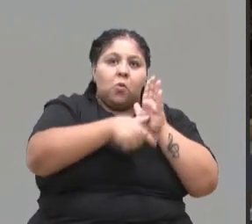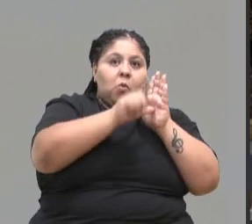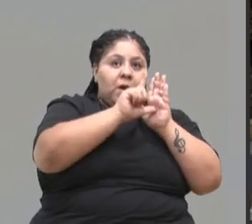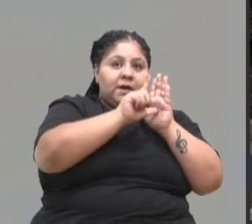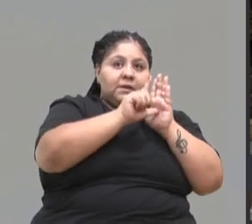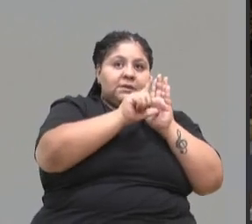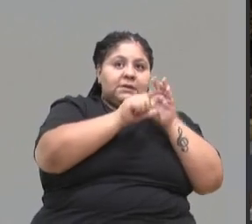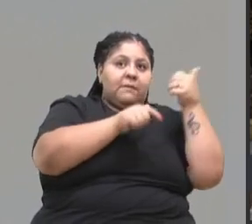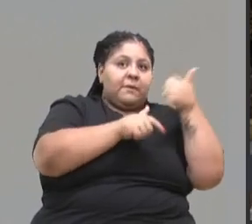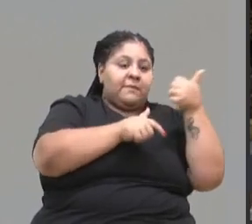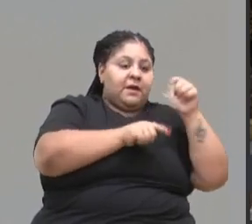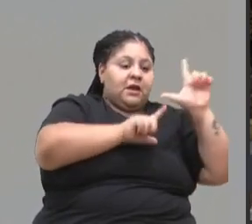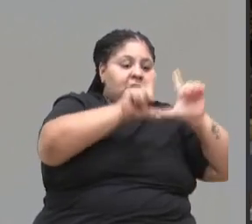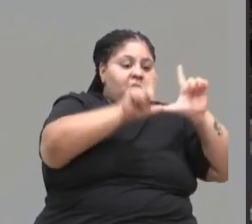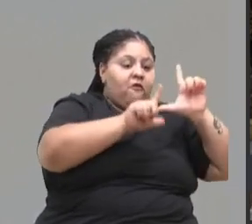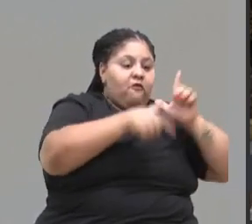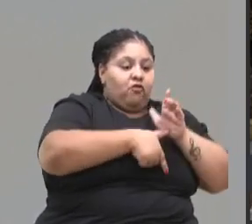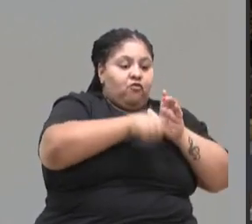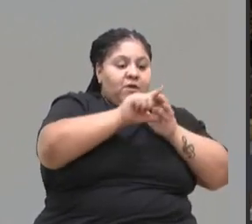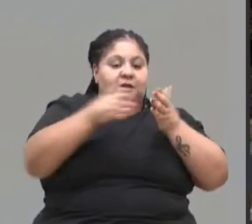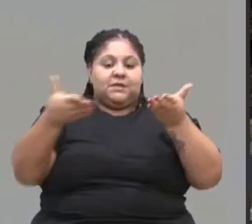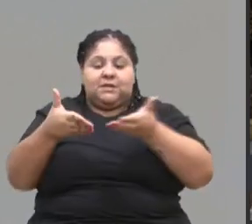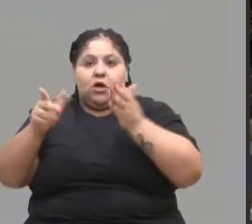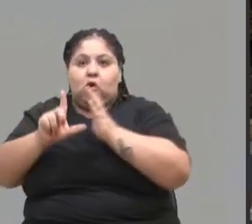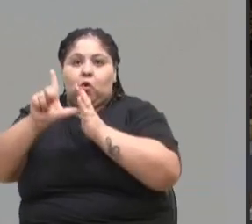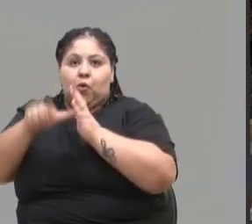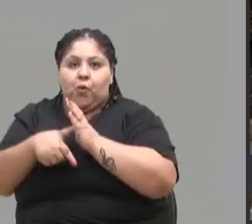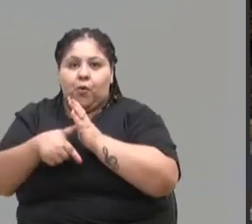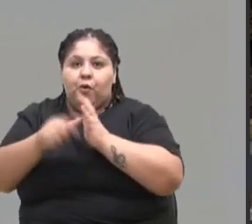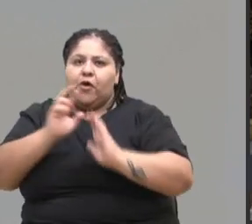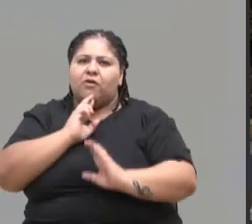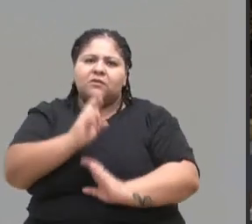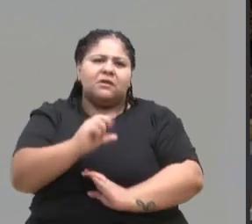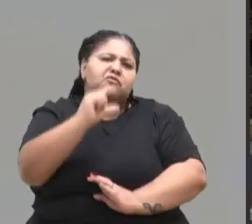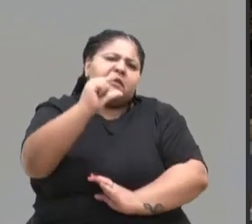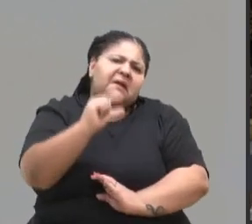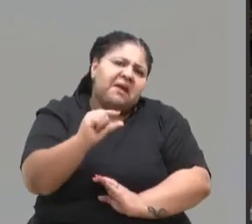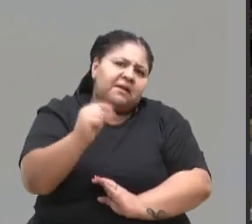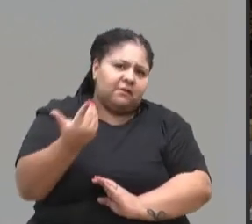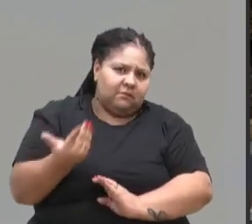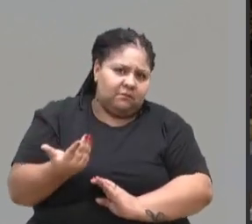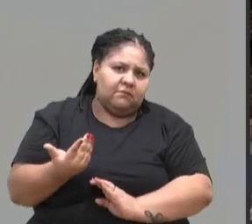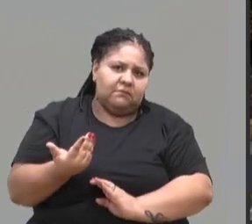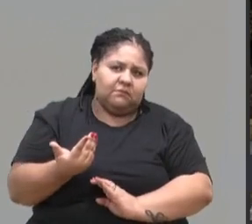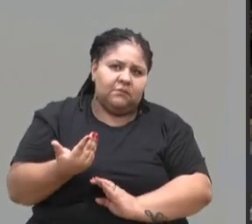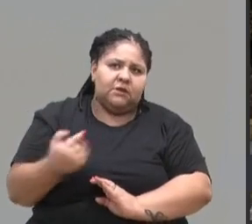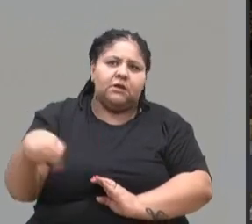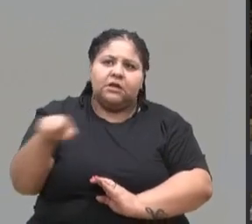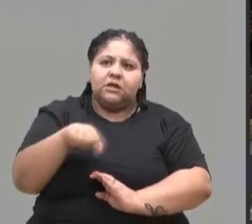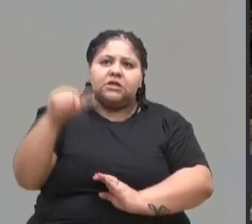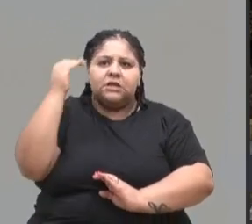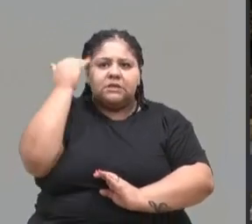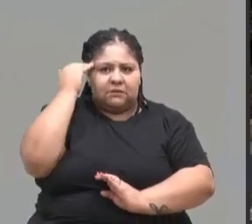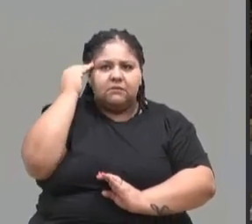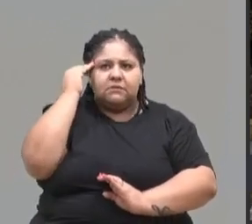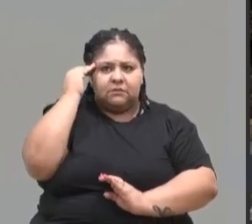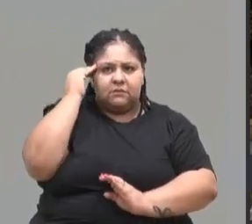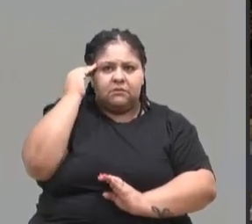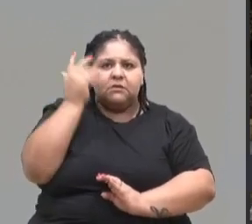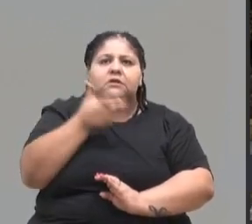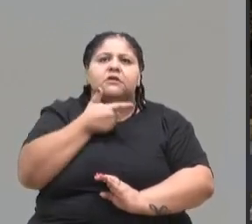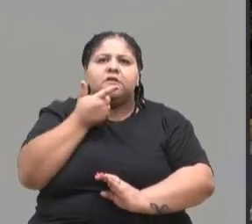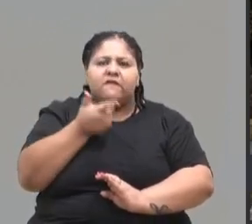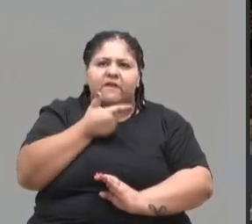depois. Mas é um resultado muito pequeno ainda, que a gente sabe que, falando com o pessoal